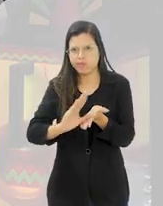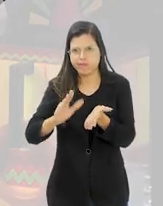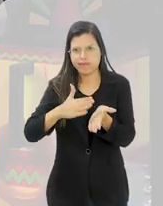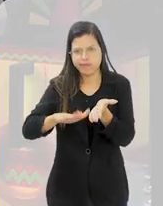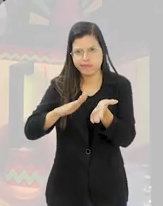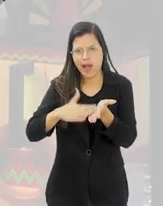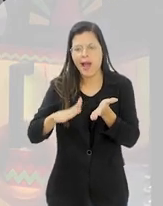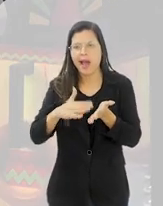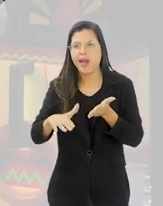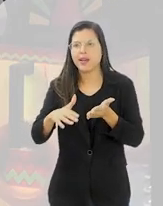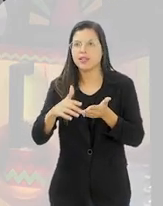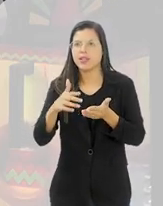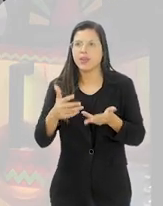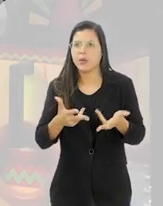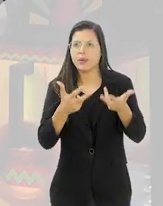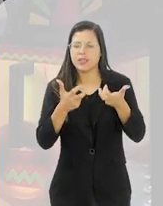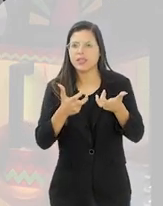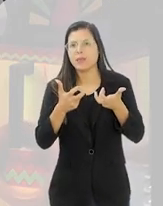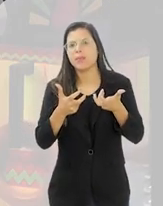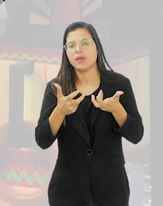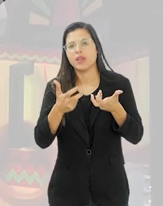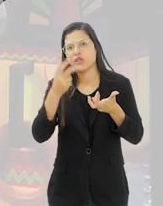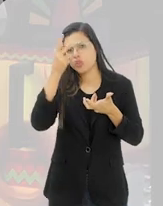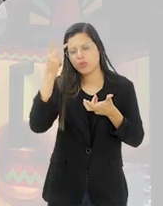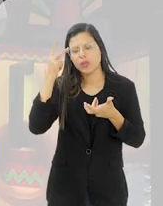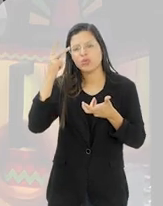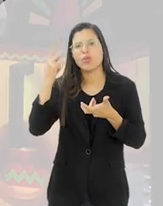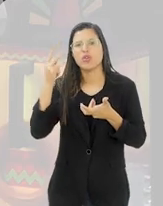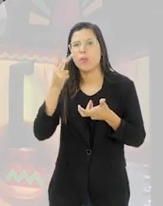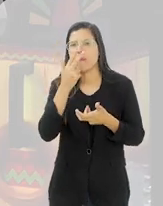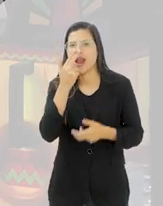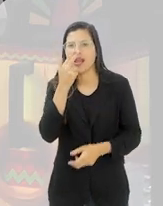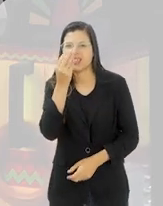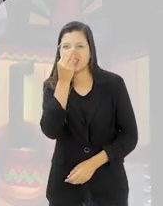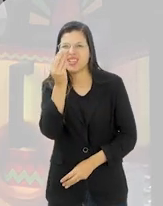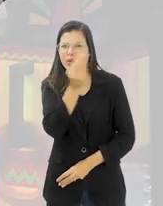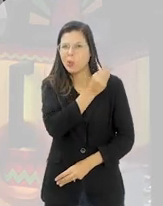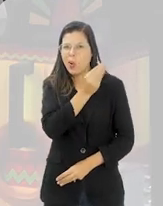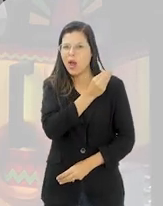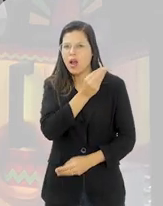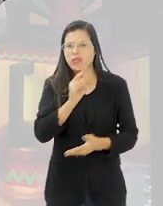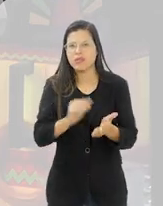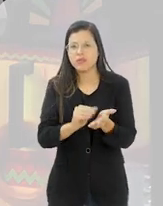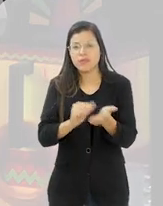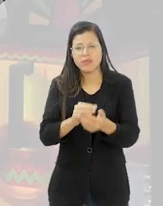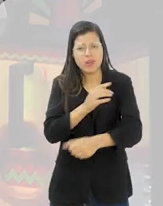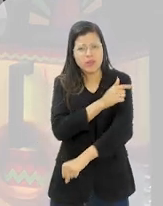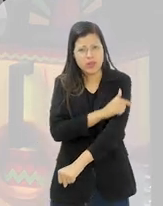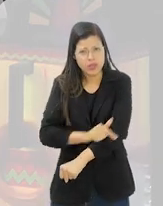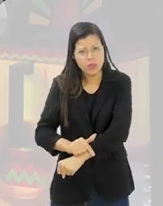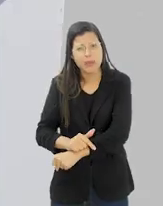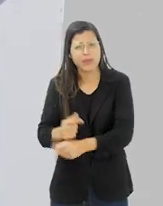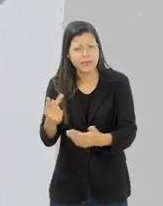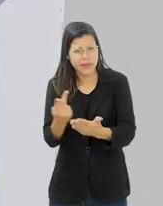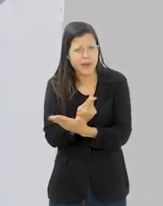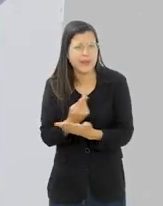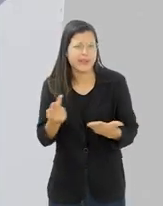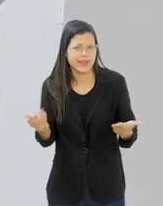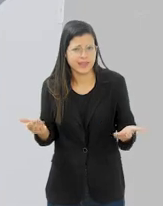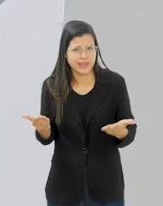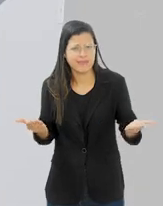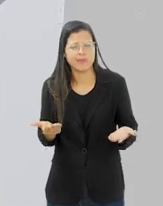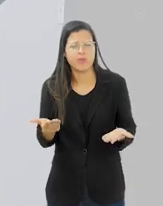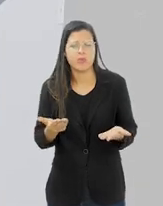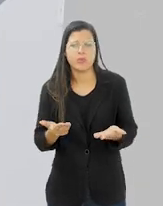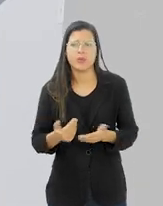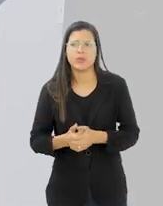eu via sempre, todo ano, repetia, independente da escola, serem maltratados, serem deixados de lado, não ter o respeito. Acontece muito isso, né? Muito, até hoje.